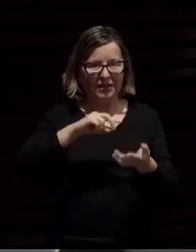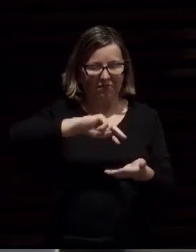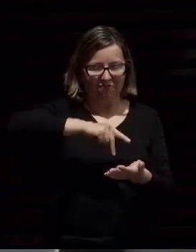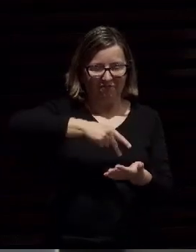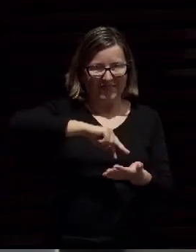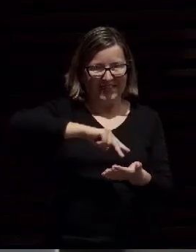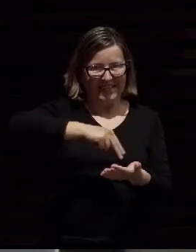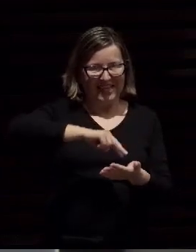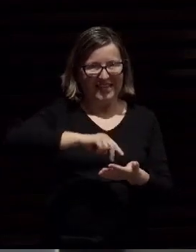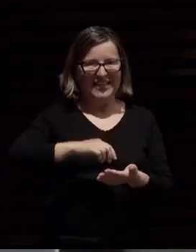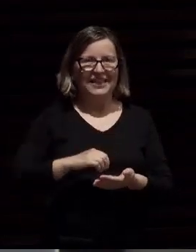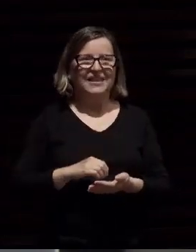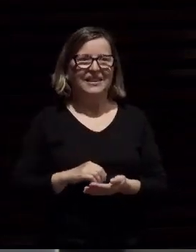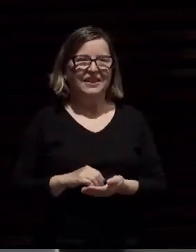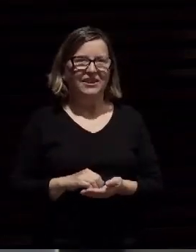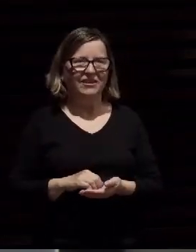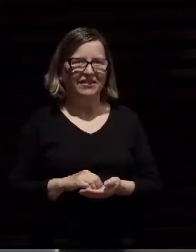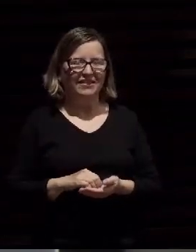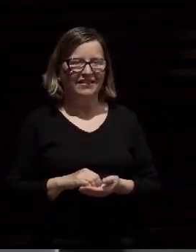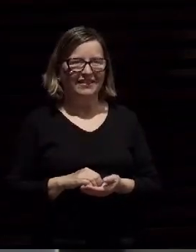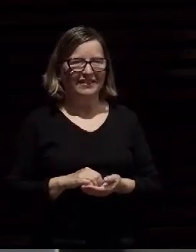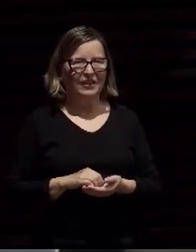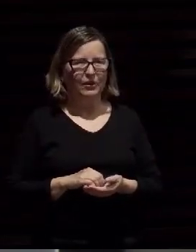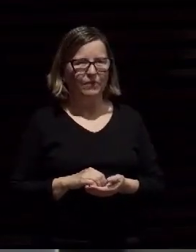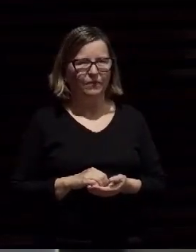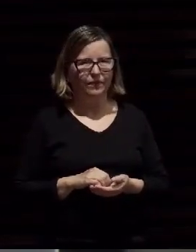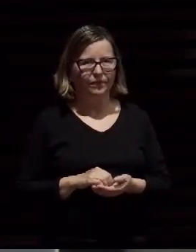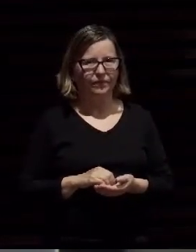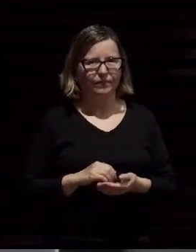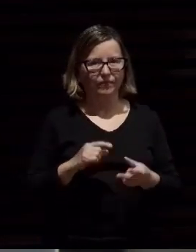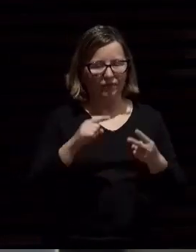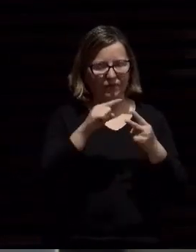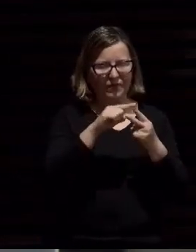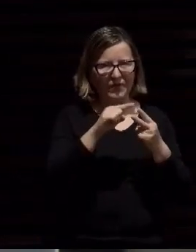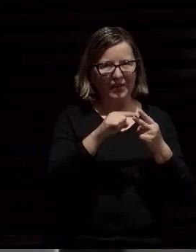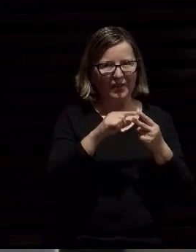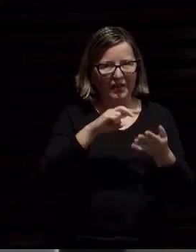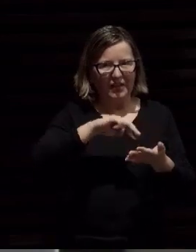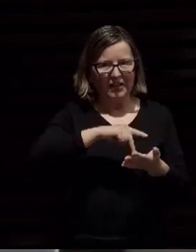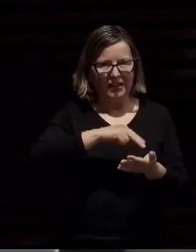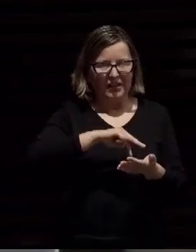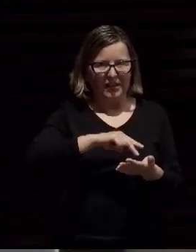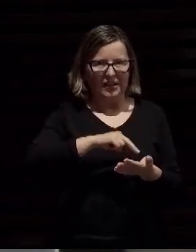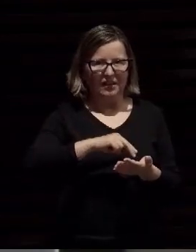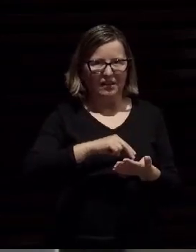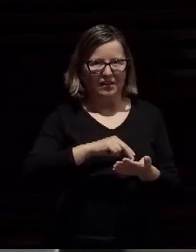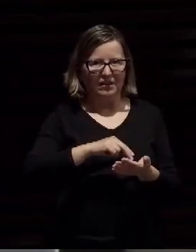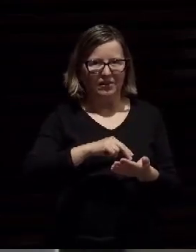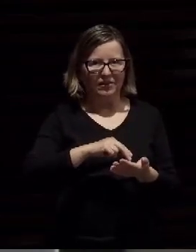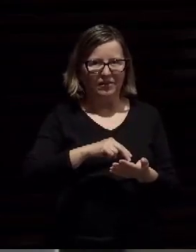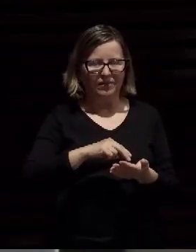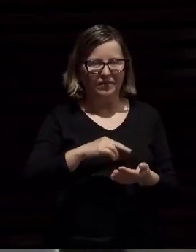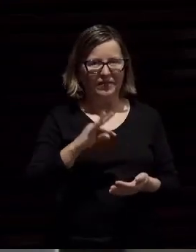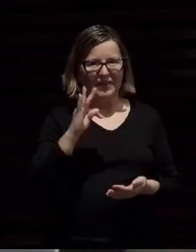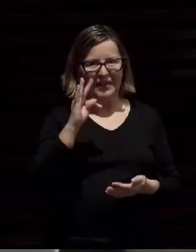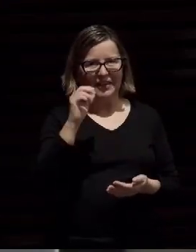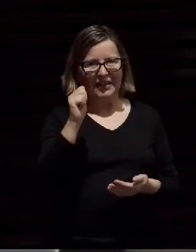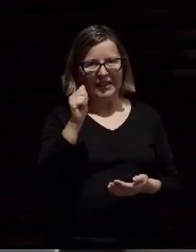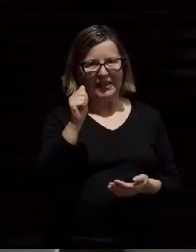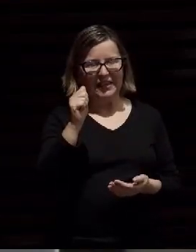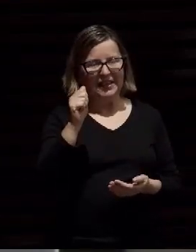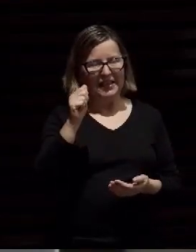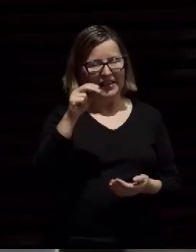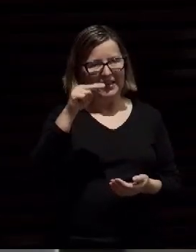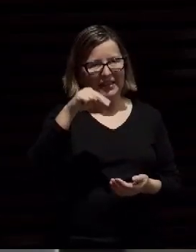uns que são meio fuela. Mas dois dançarinos de tango de primeira. Eu